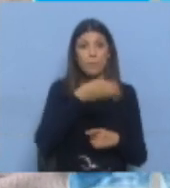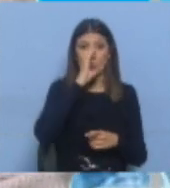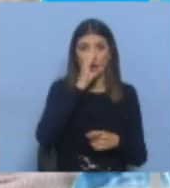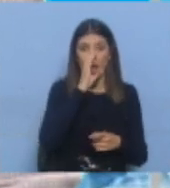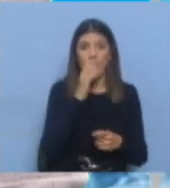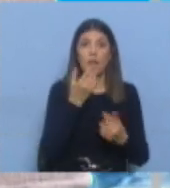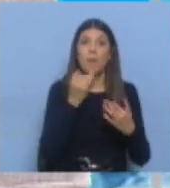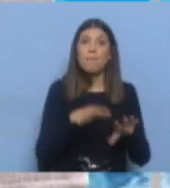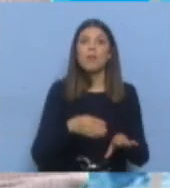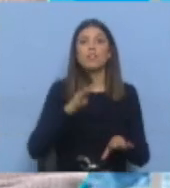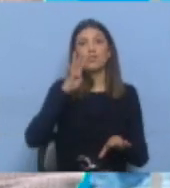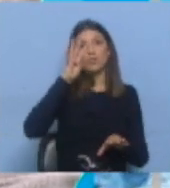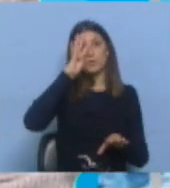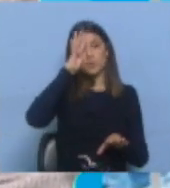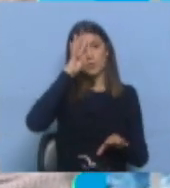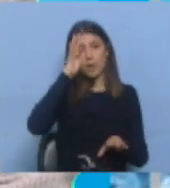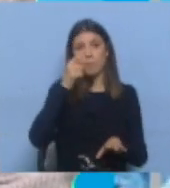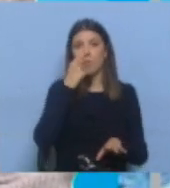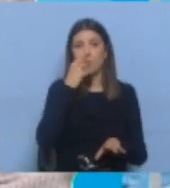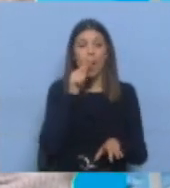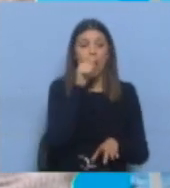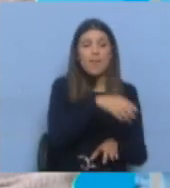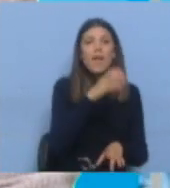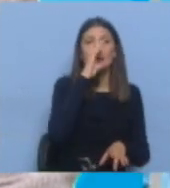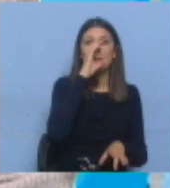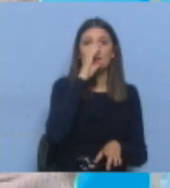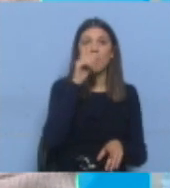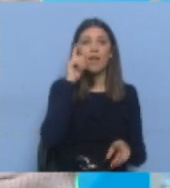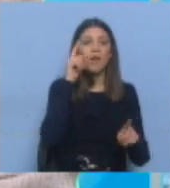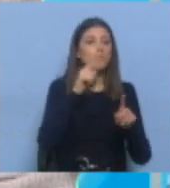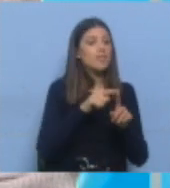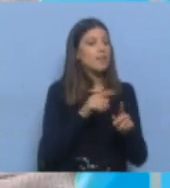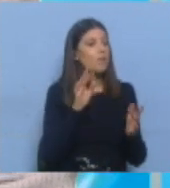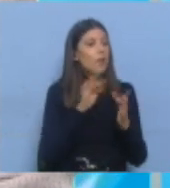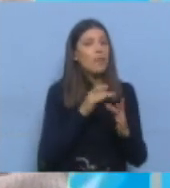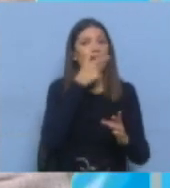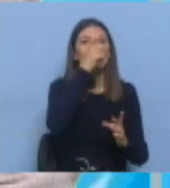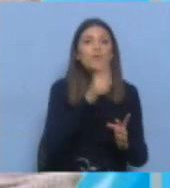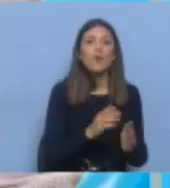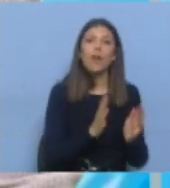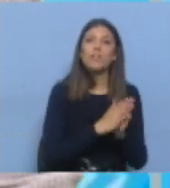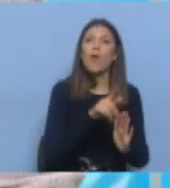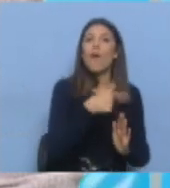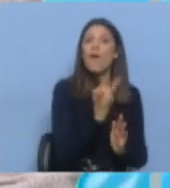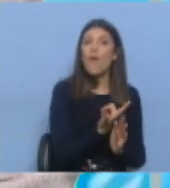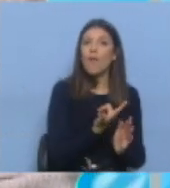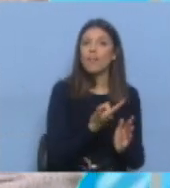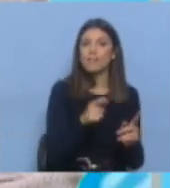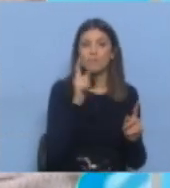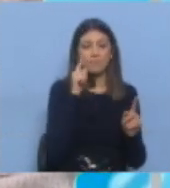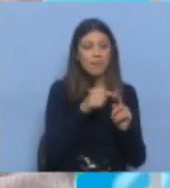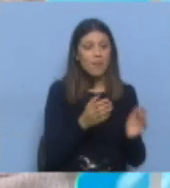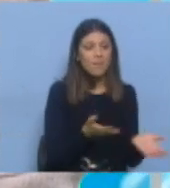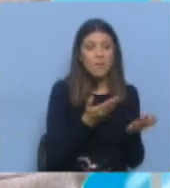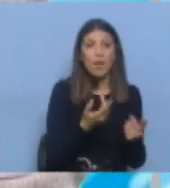uma grande viagem aos nossos vizinhos espanhóis, que devem estar a roer-se ainda. Estou um bocado invejosos em relação a nós. Tivemos Fátima, mas uma viagem